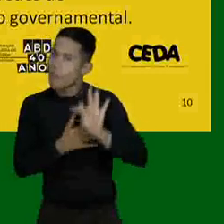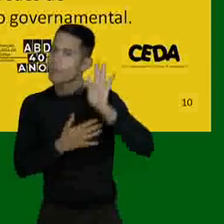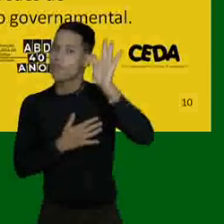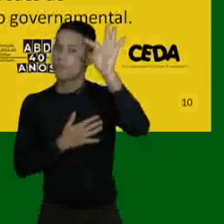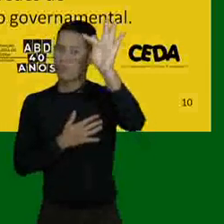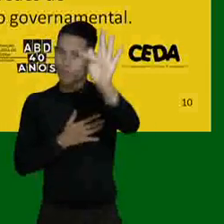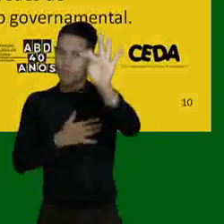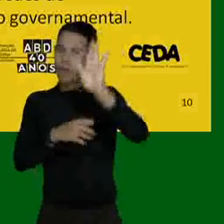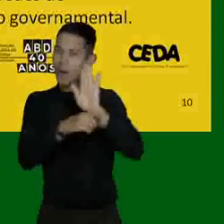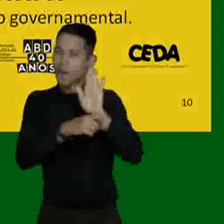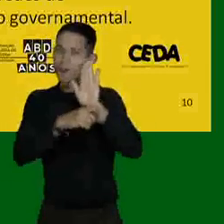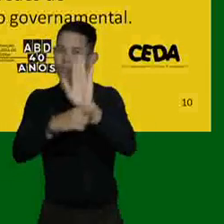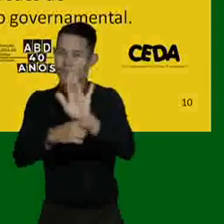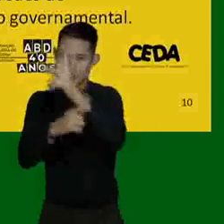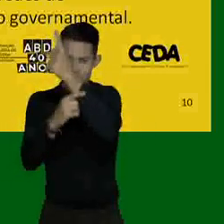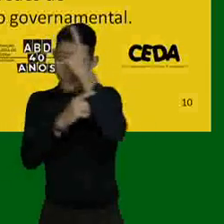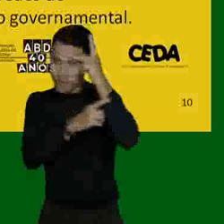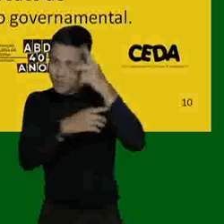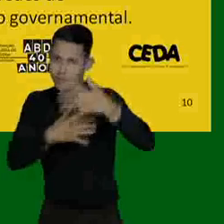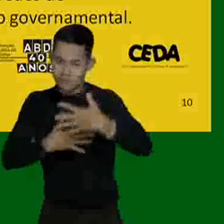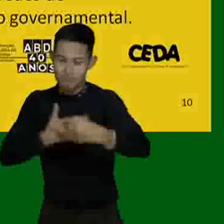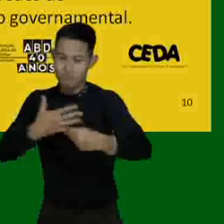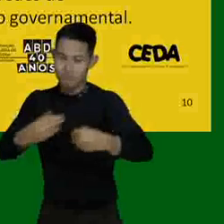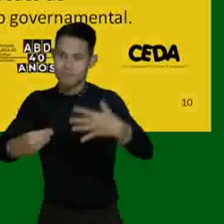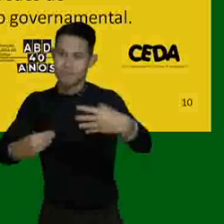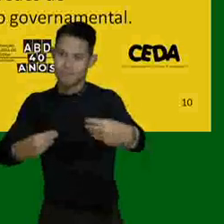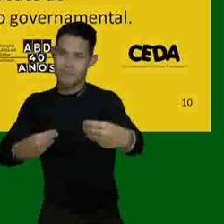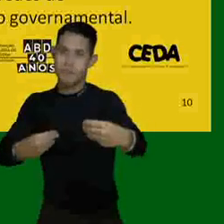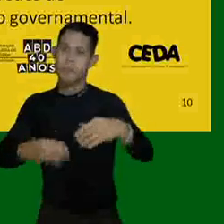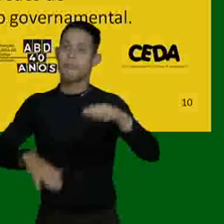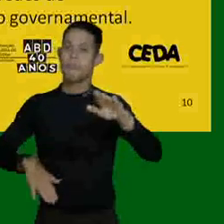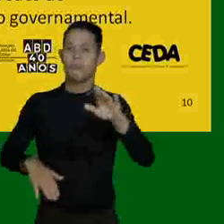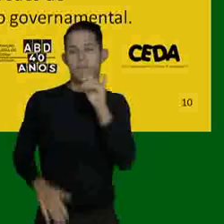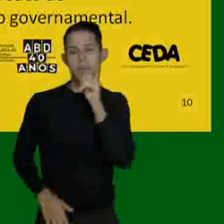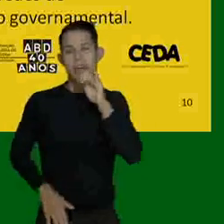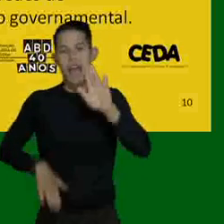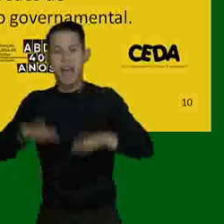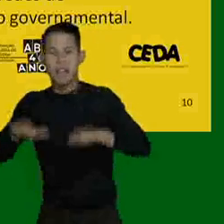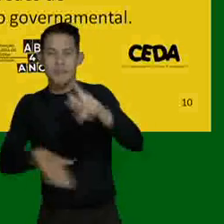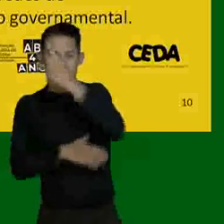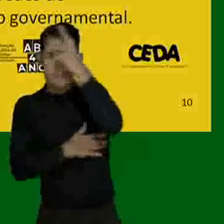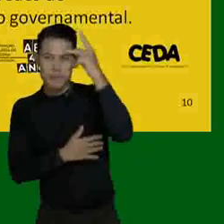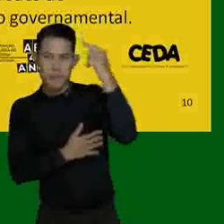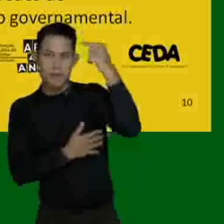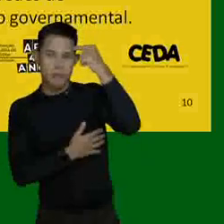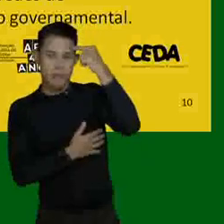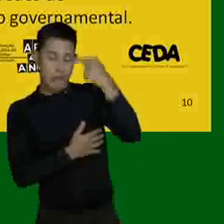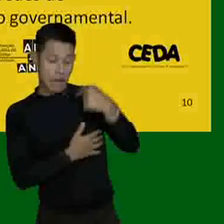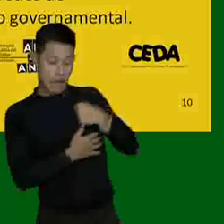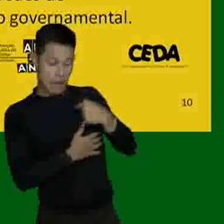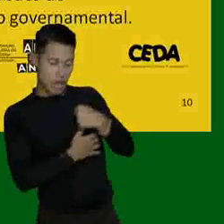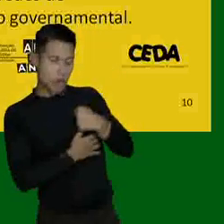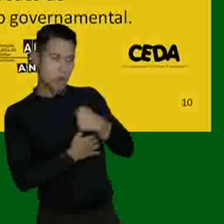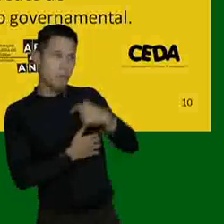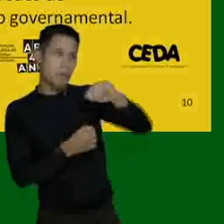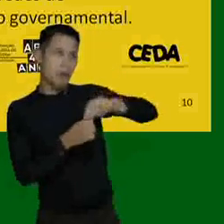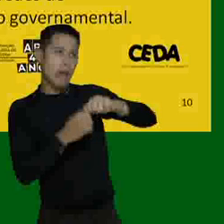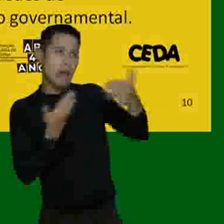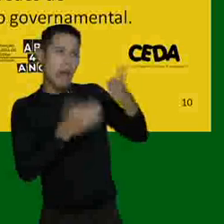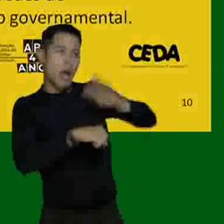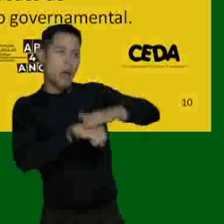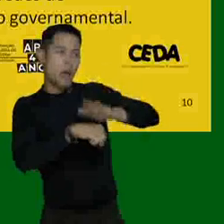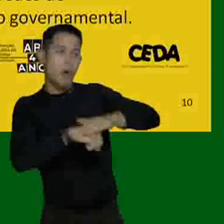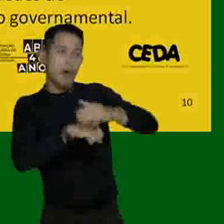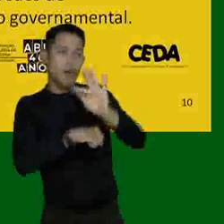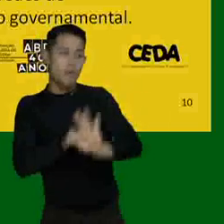sim eu vejo que muitas vezes tem esse pensamento eu não vou fazer para que o próximo não diga que foi dele mas quando Todos